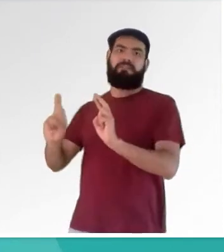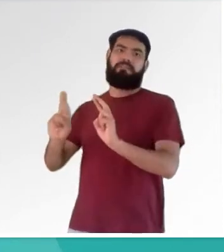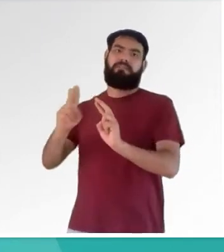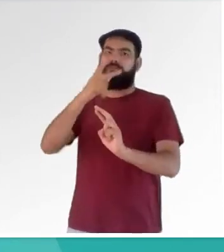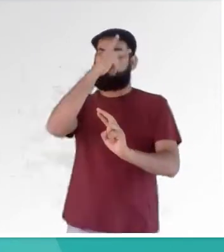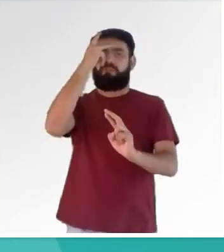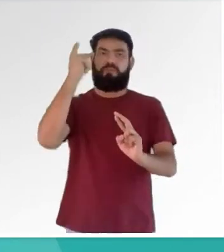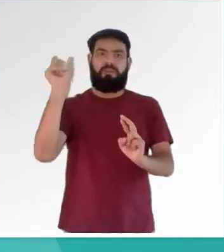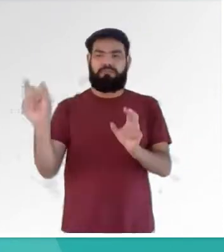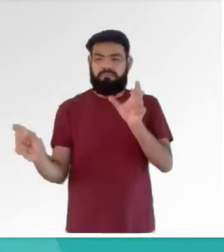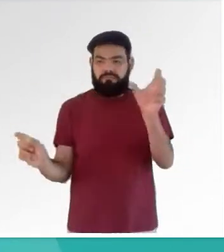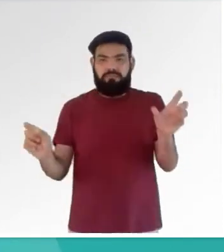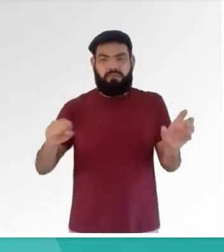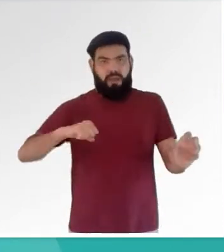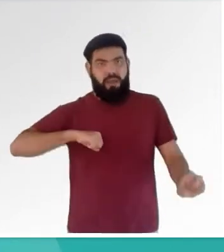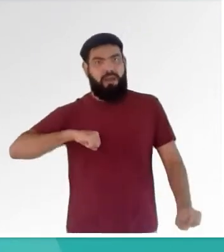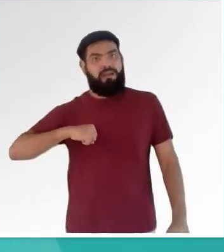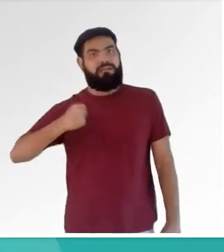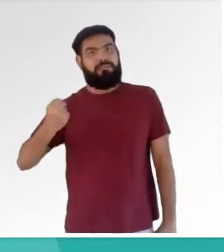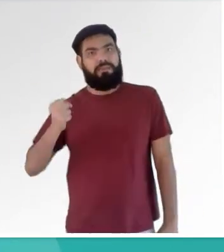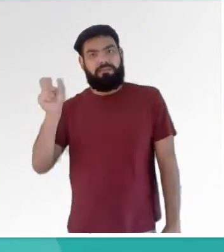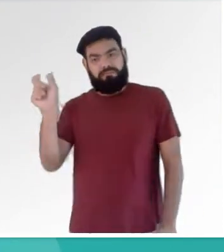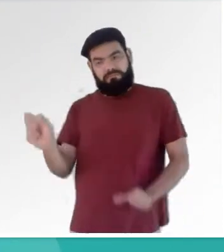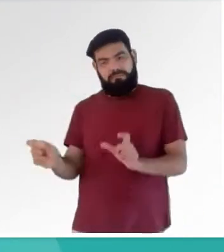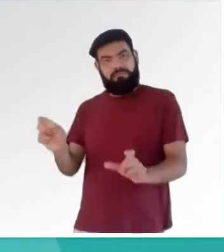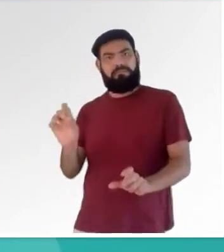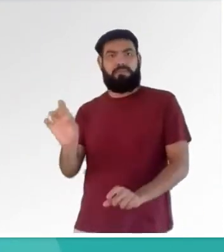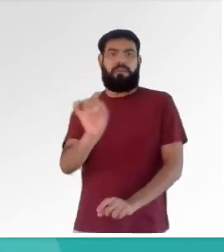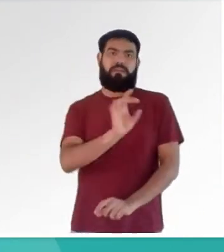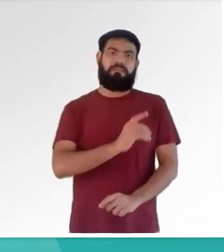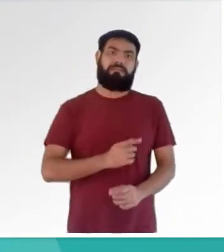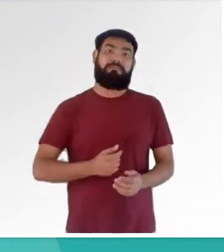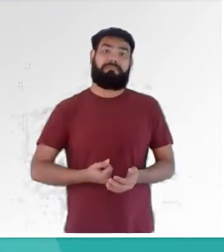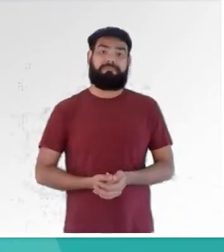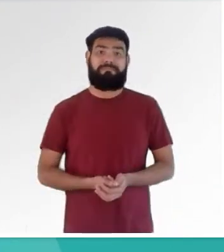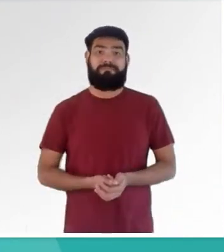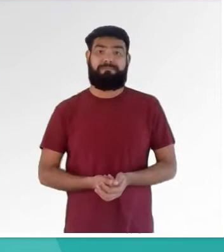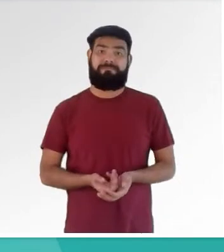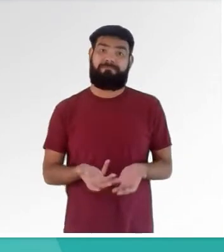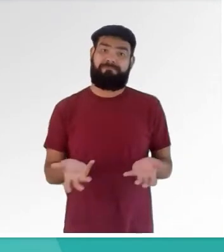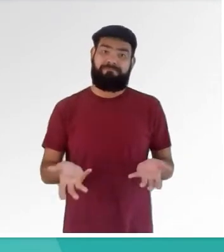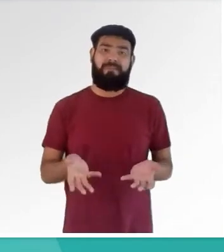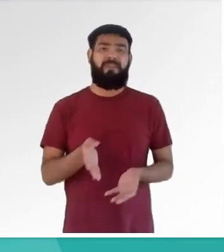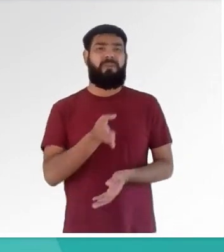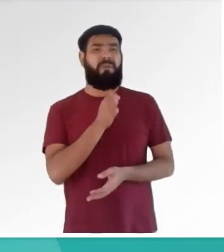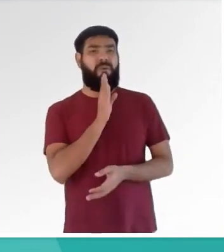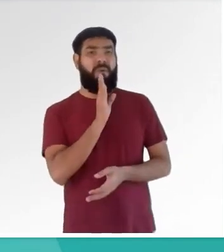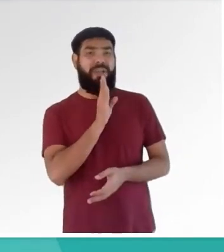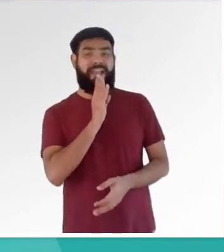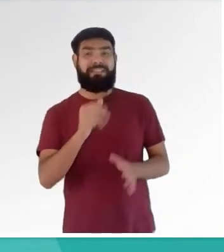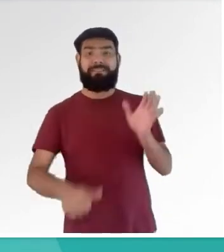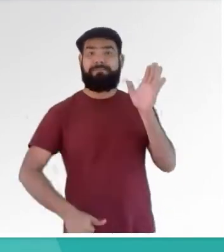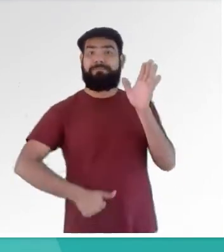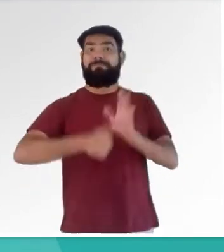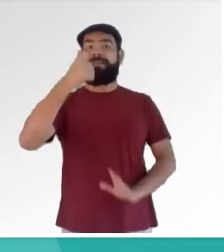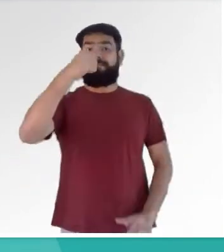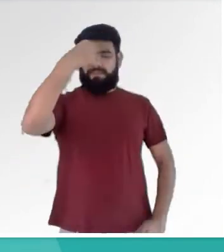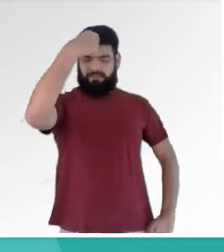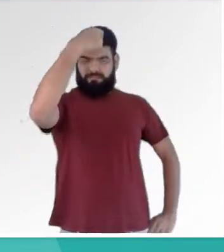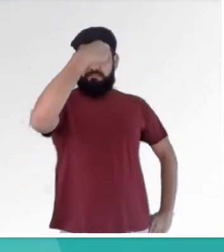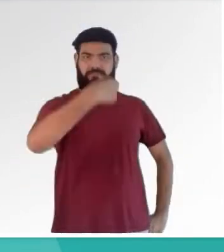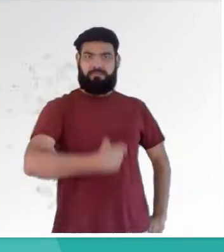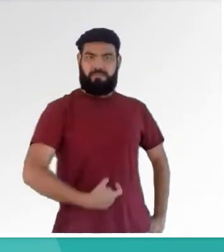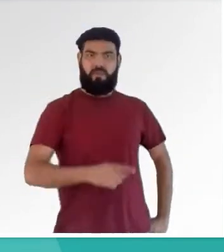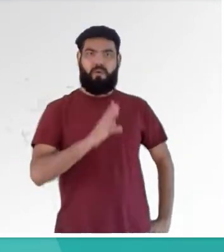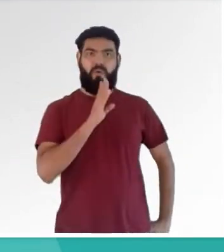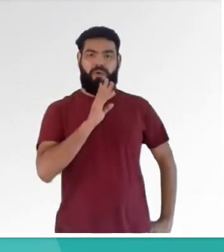também do meu lado, que convive comigo. Então, conhece-te a ti mesmo, que é o primeiro passo.